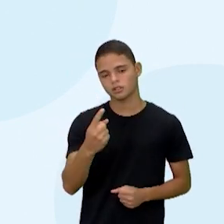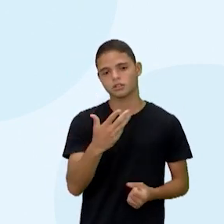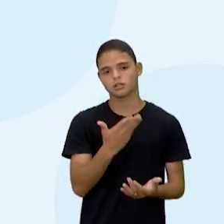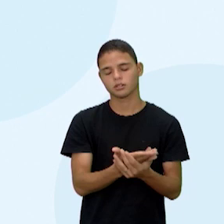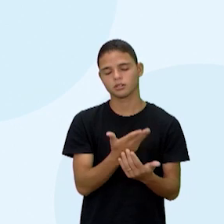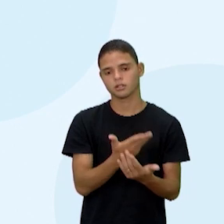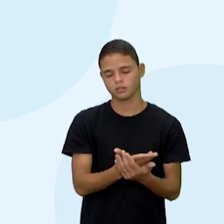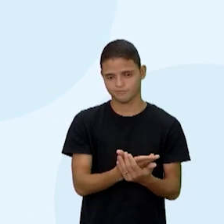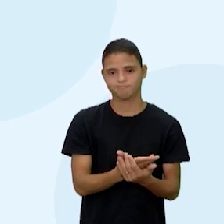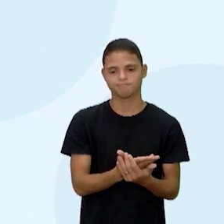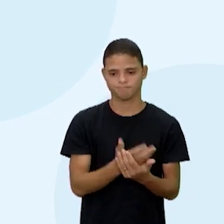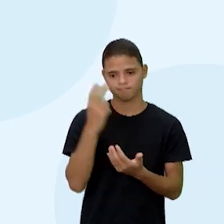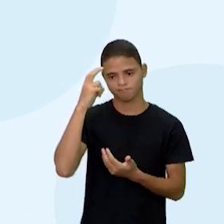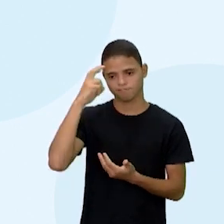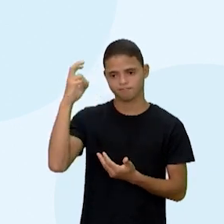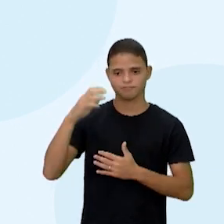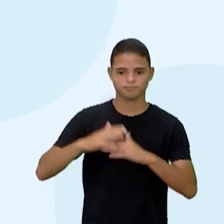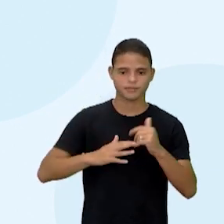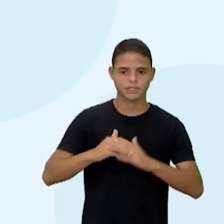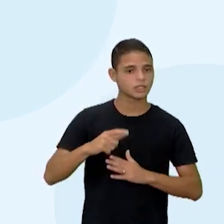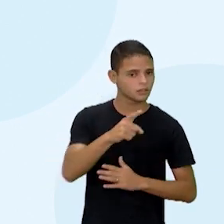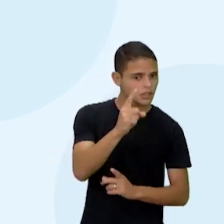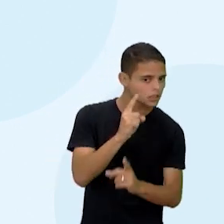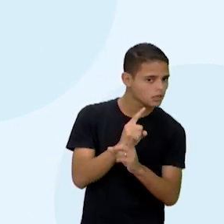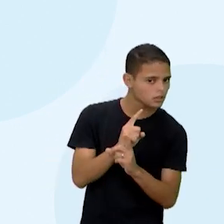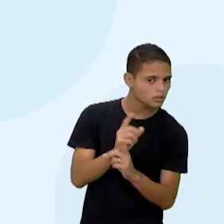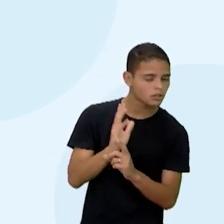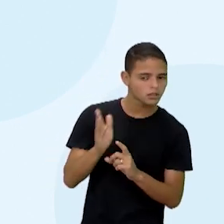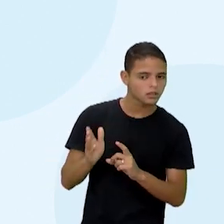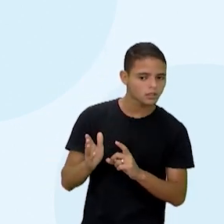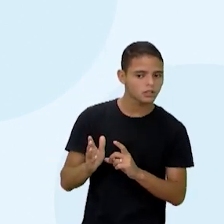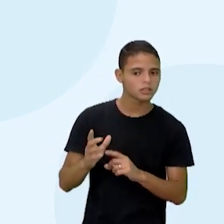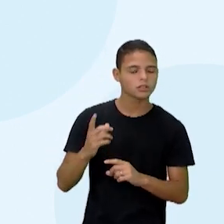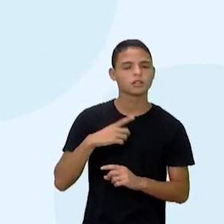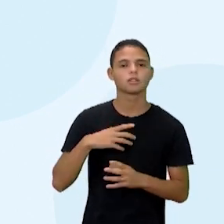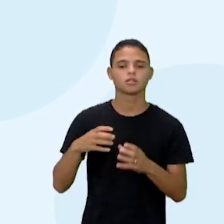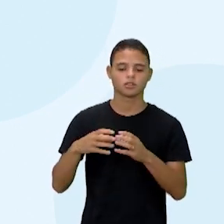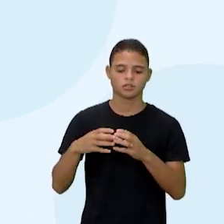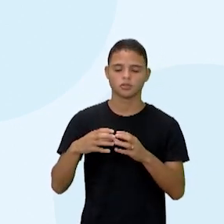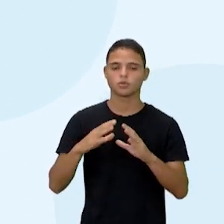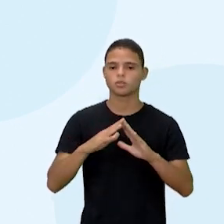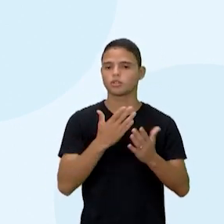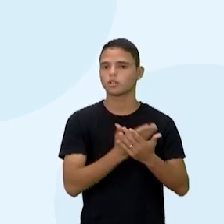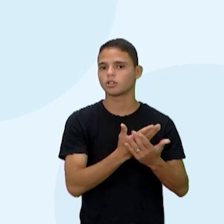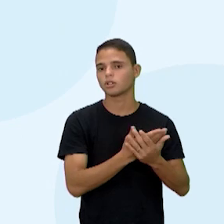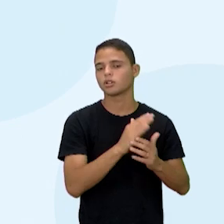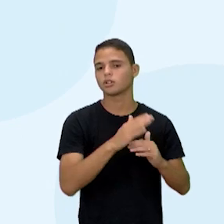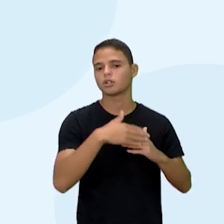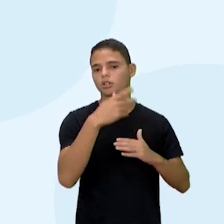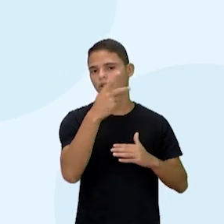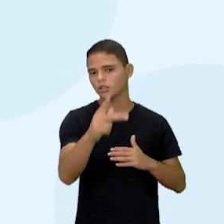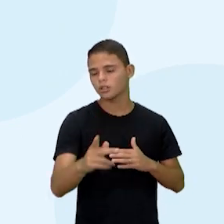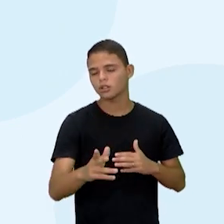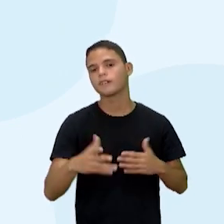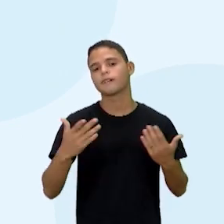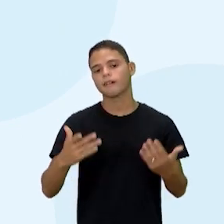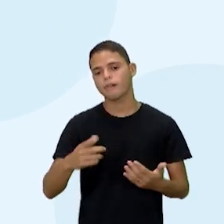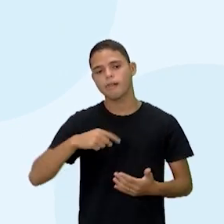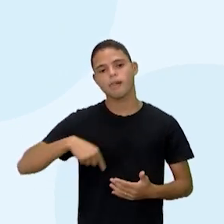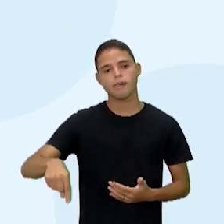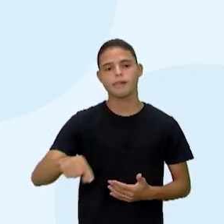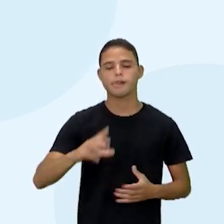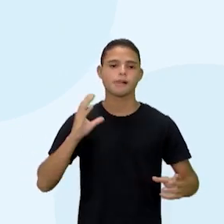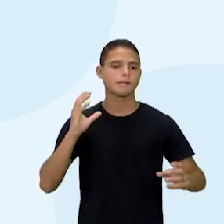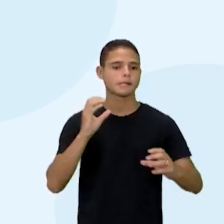estudante superdotado. Será que você localizou o estudante superdotado que está com você ou que está na sua escola? Né? Então, todas as